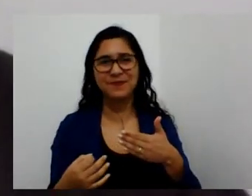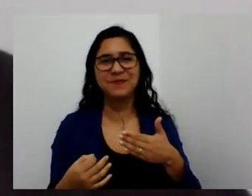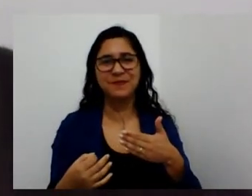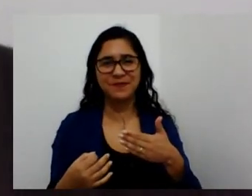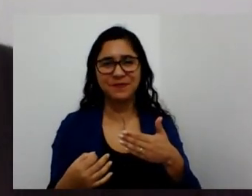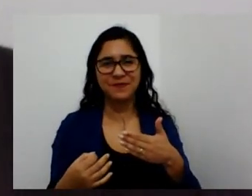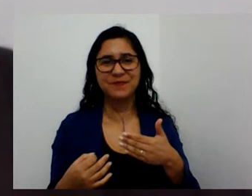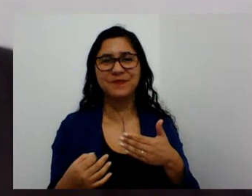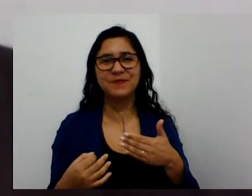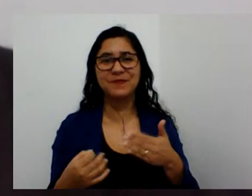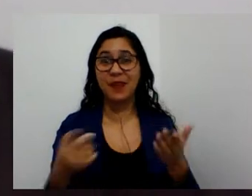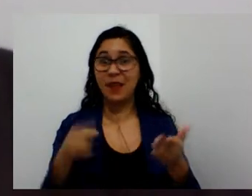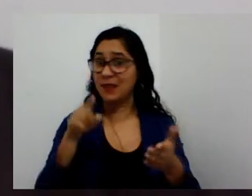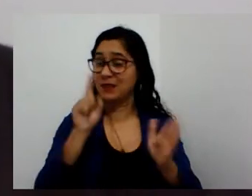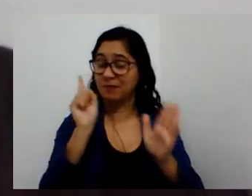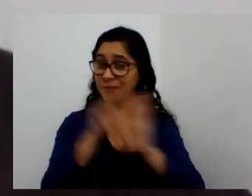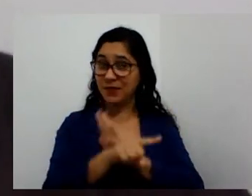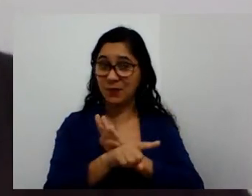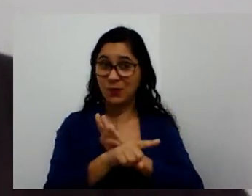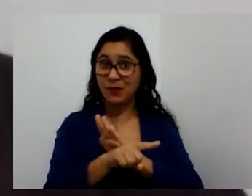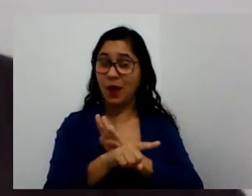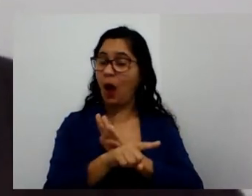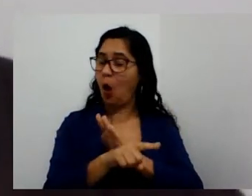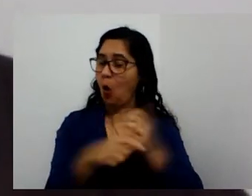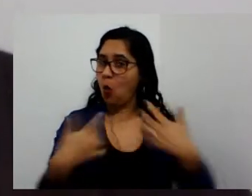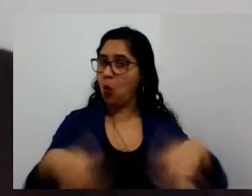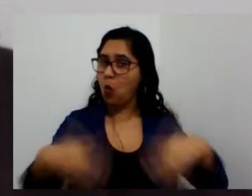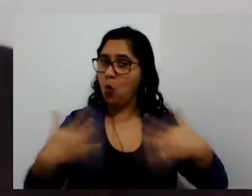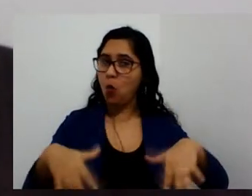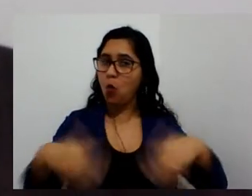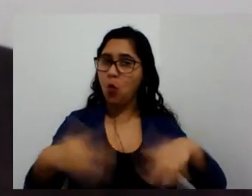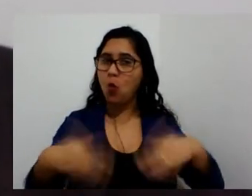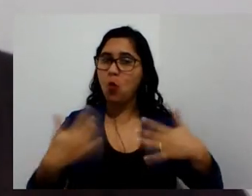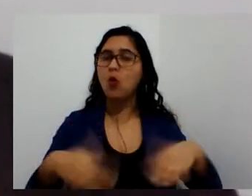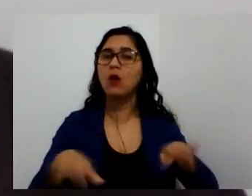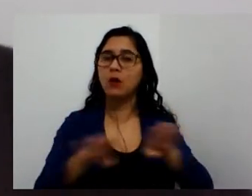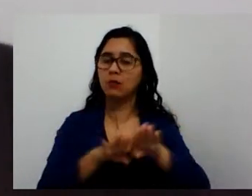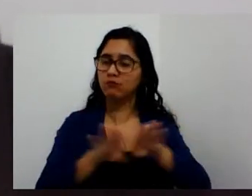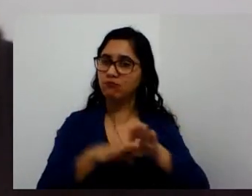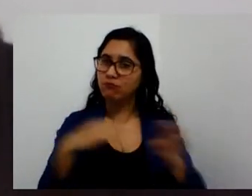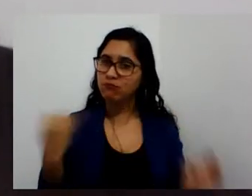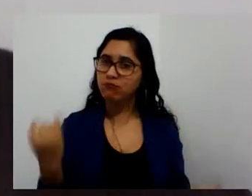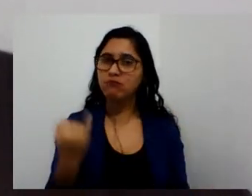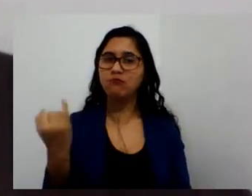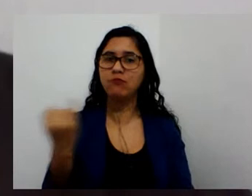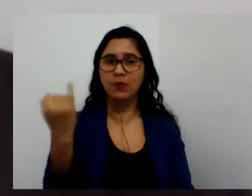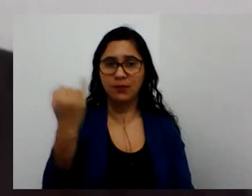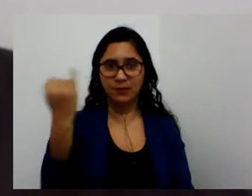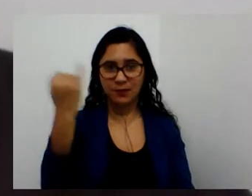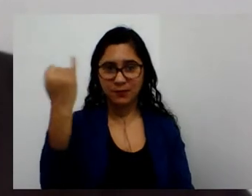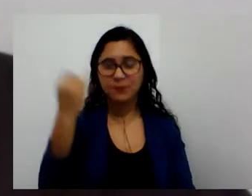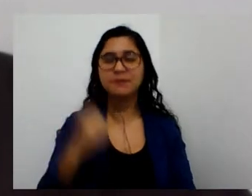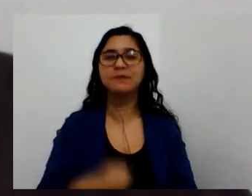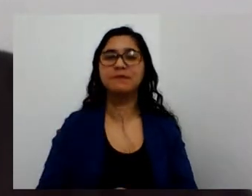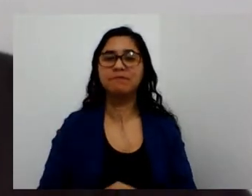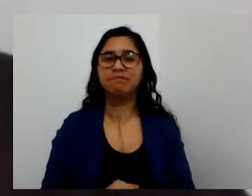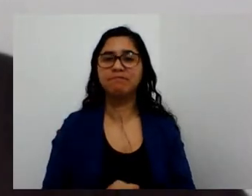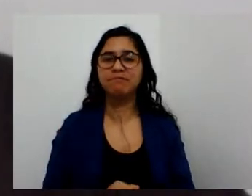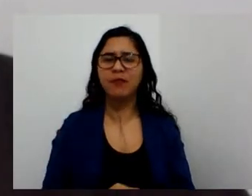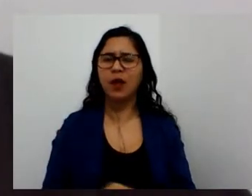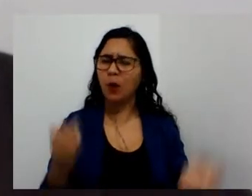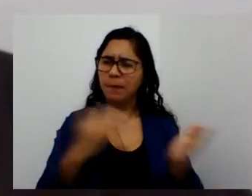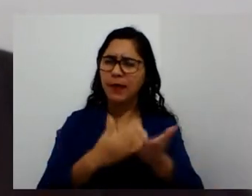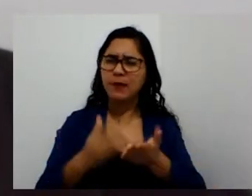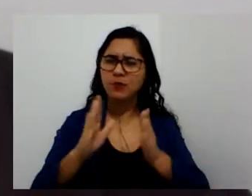é muito, muito, muito boa e muito relevante de novo. Desde o primeiro dessa campanha, e